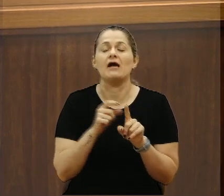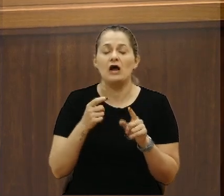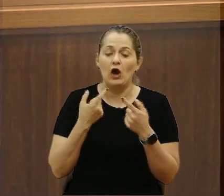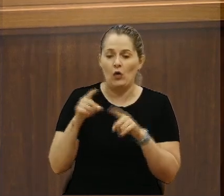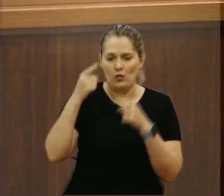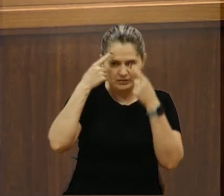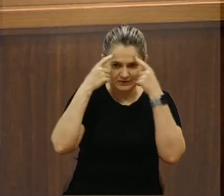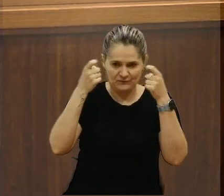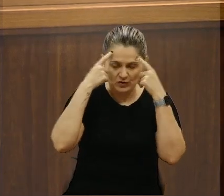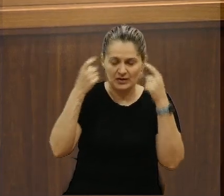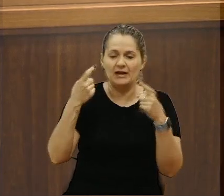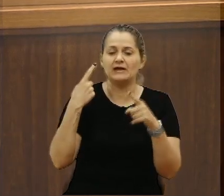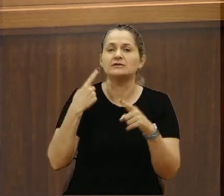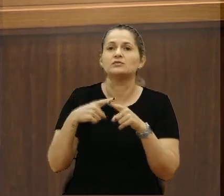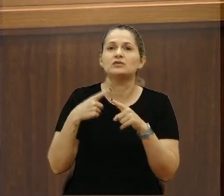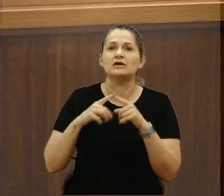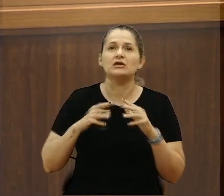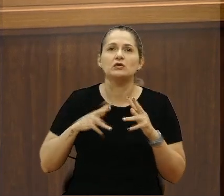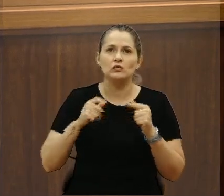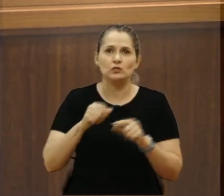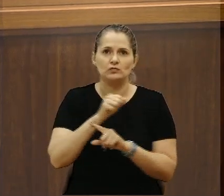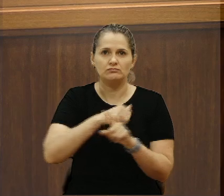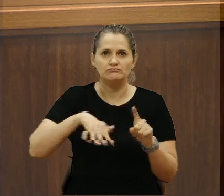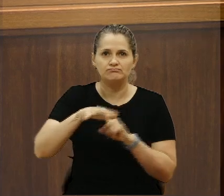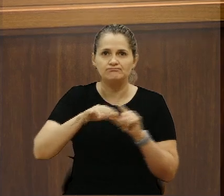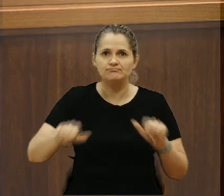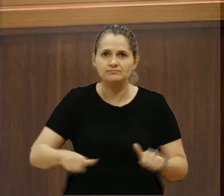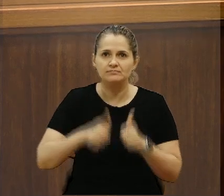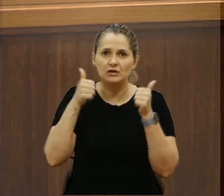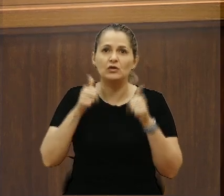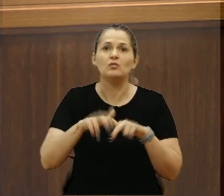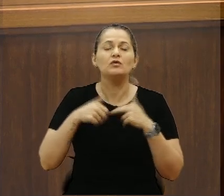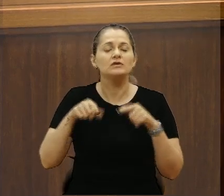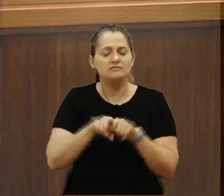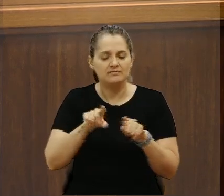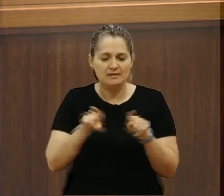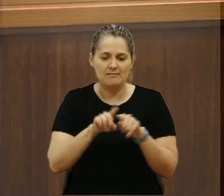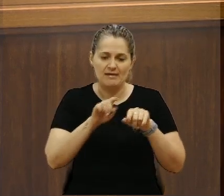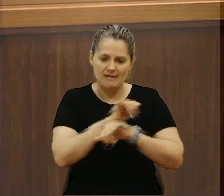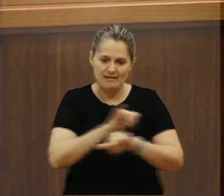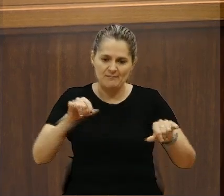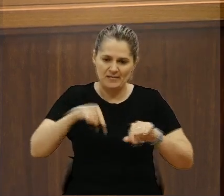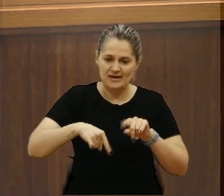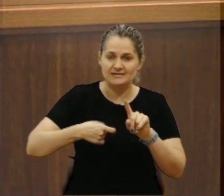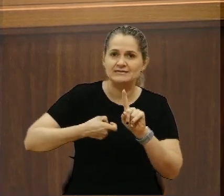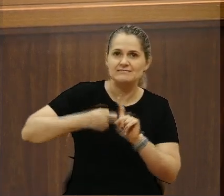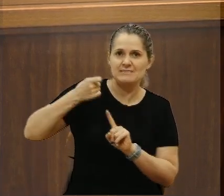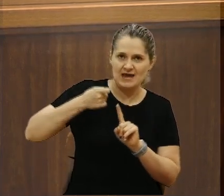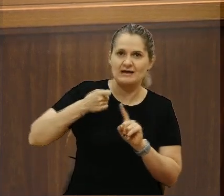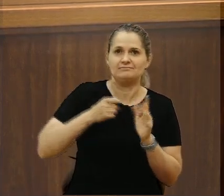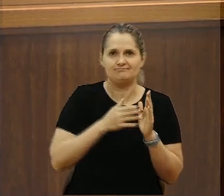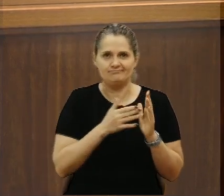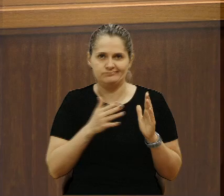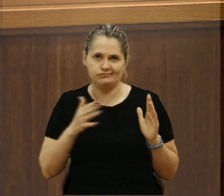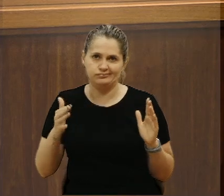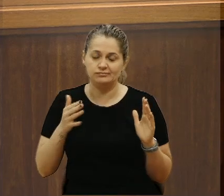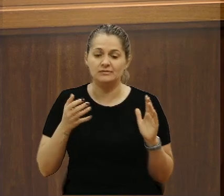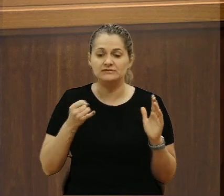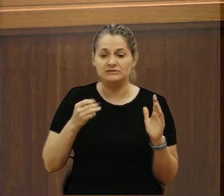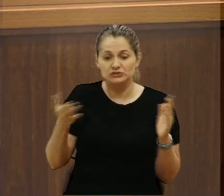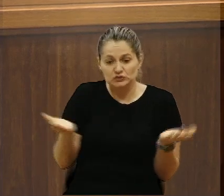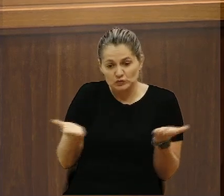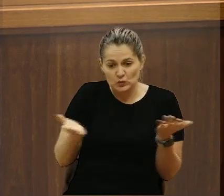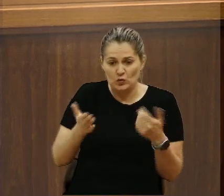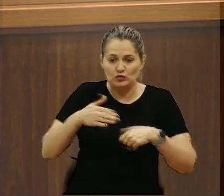Então, só esclarecer o que é esse projeto e a nossa campanha que segue todo esse mês. Hoje, se der tempo, né,